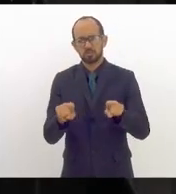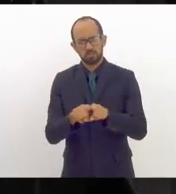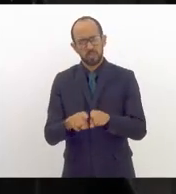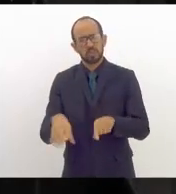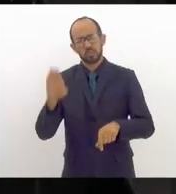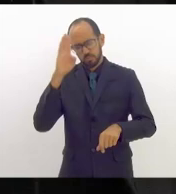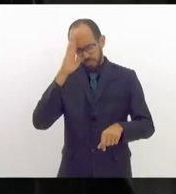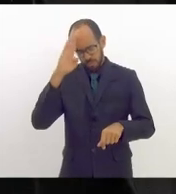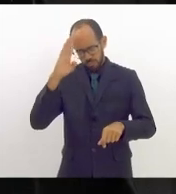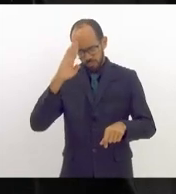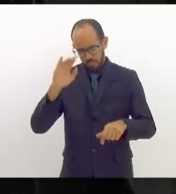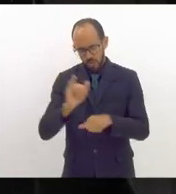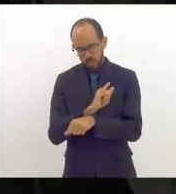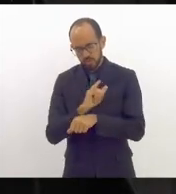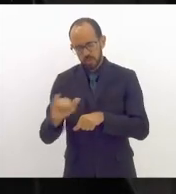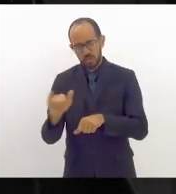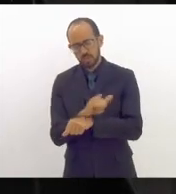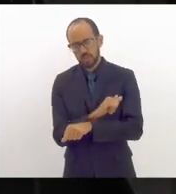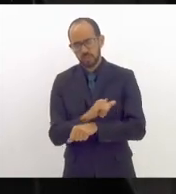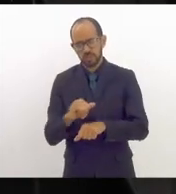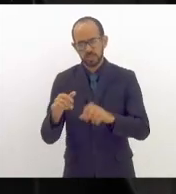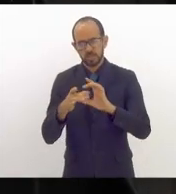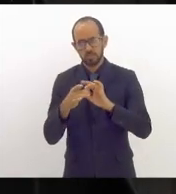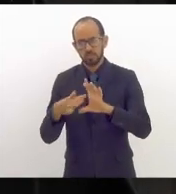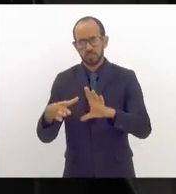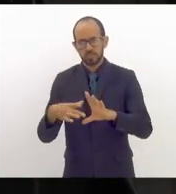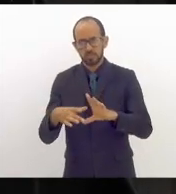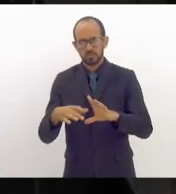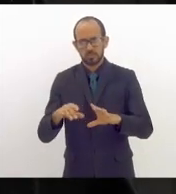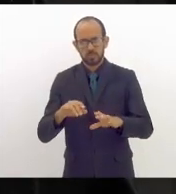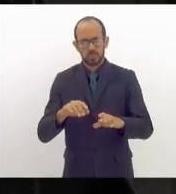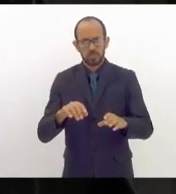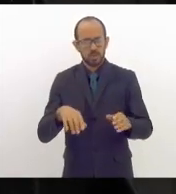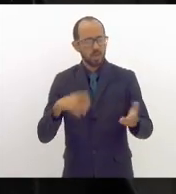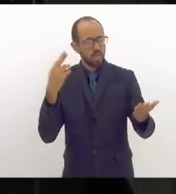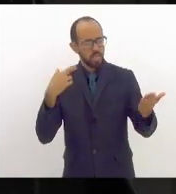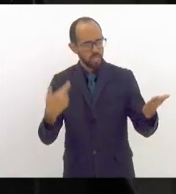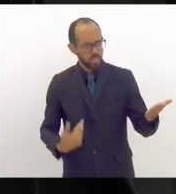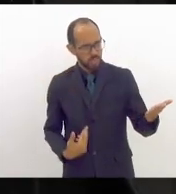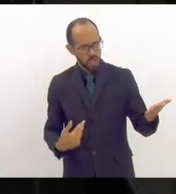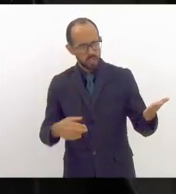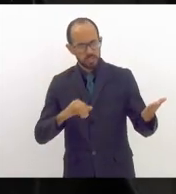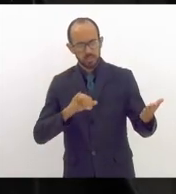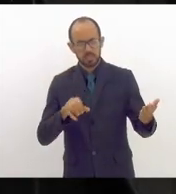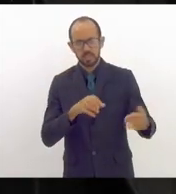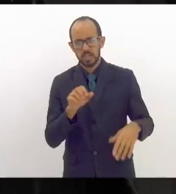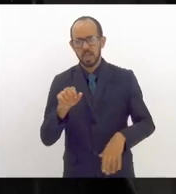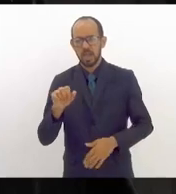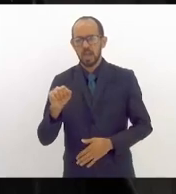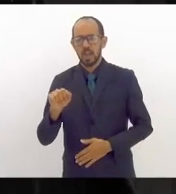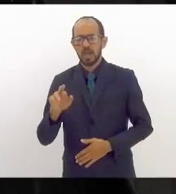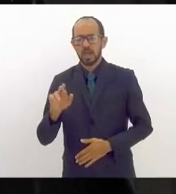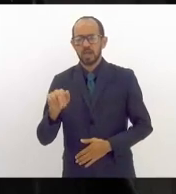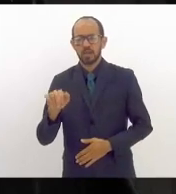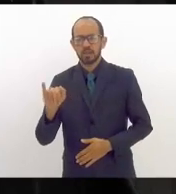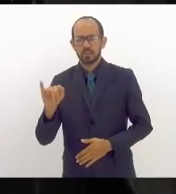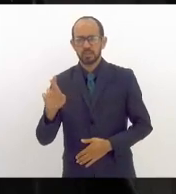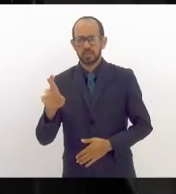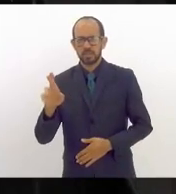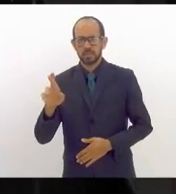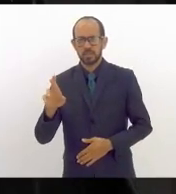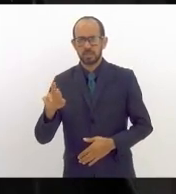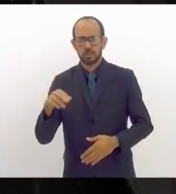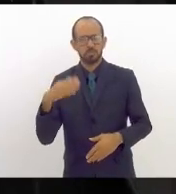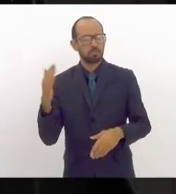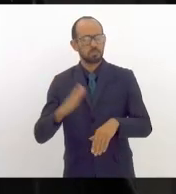instrumento da Democracia uma data mais importante Renato Jari Renato nada mais importante do que o